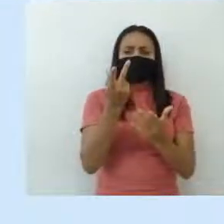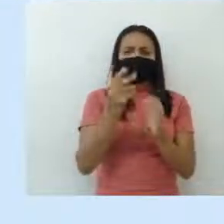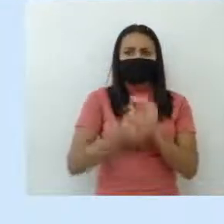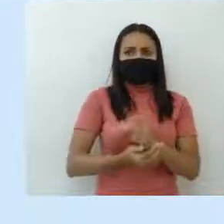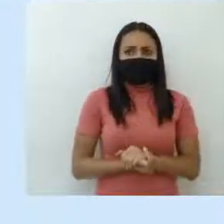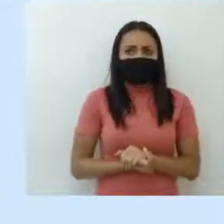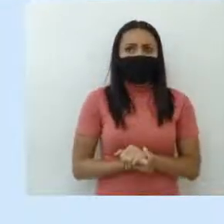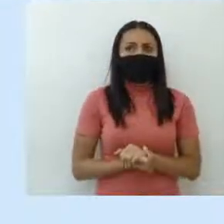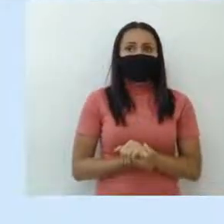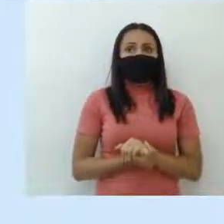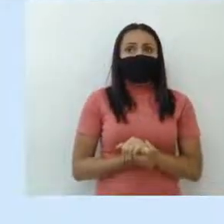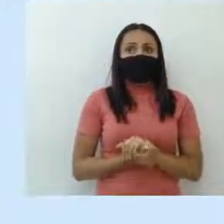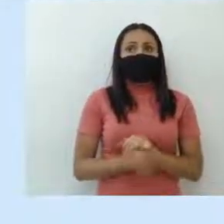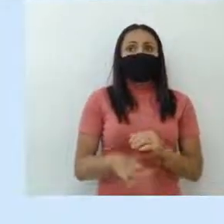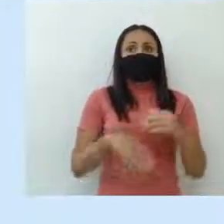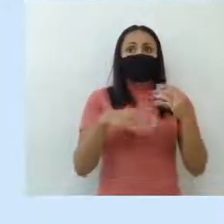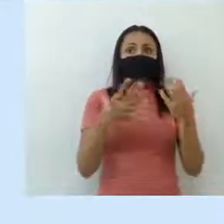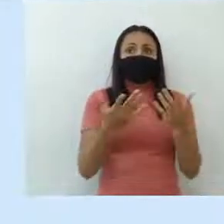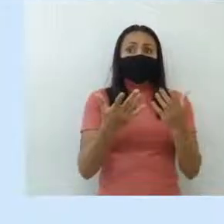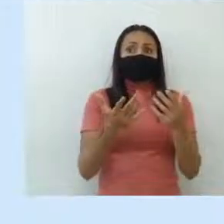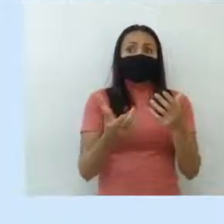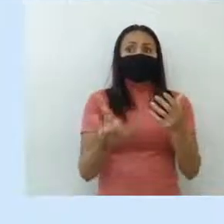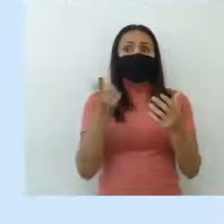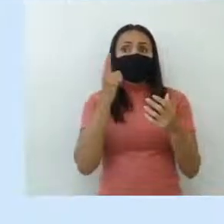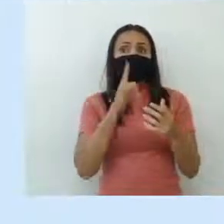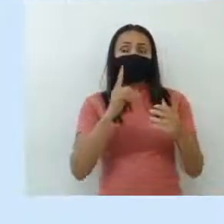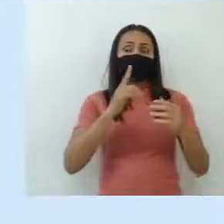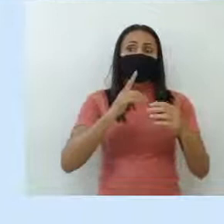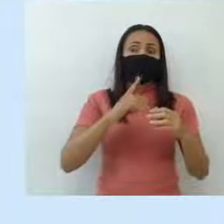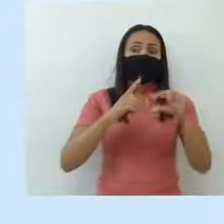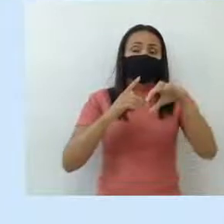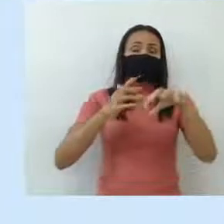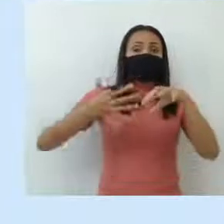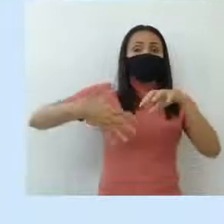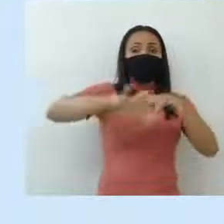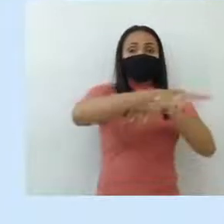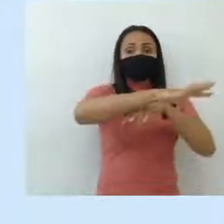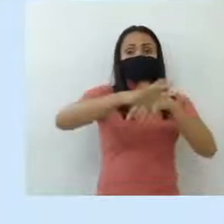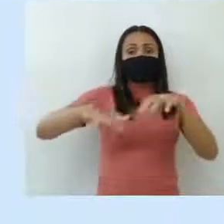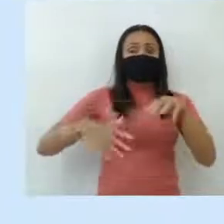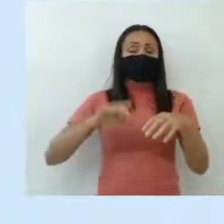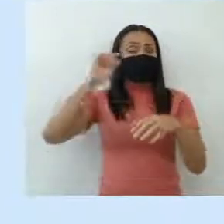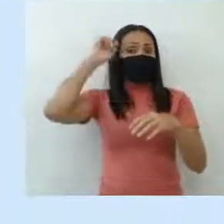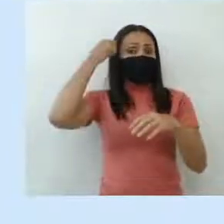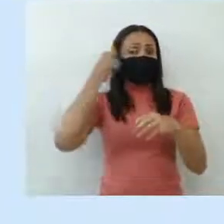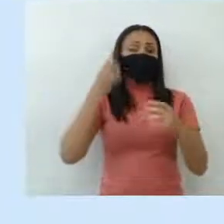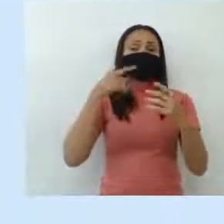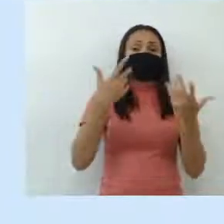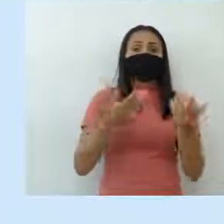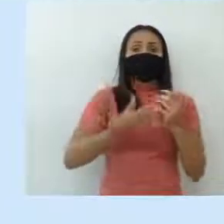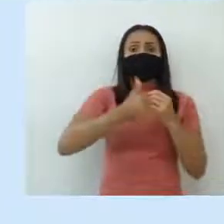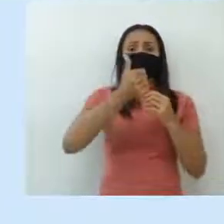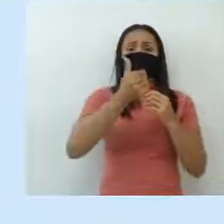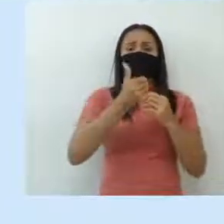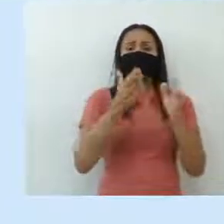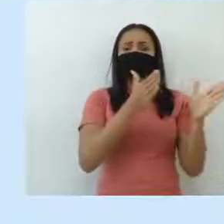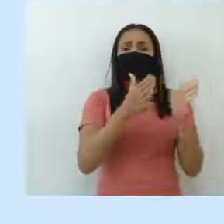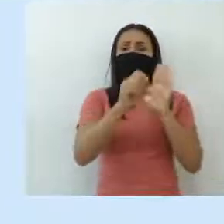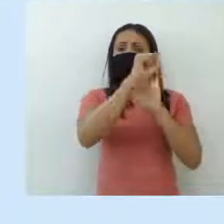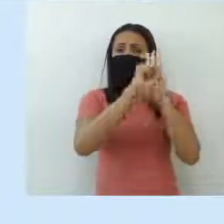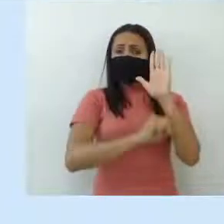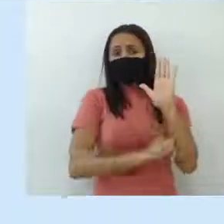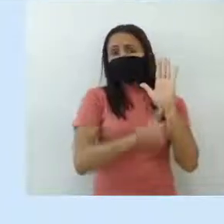Depois que alcançaram o litoral do Atlântico da África, né, Ainda na primeira metade lá do